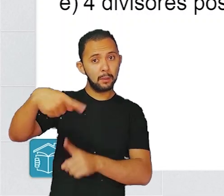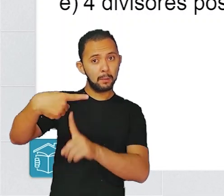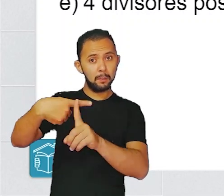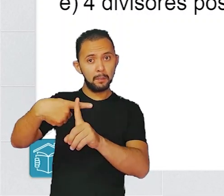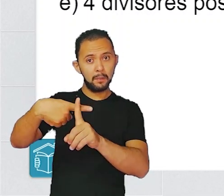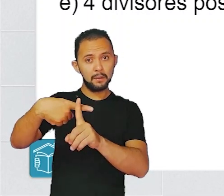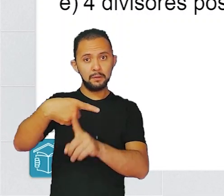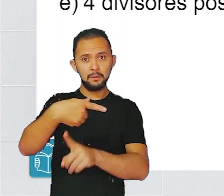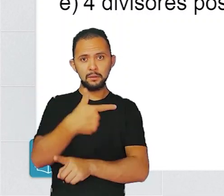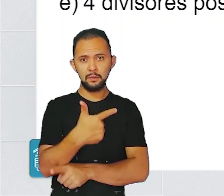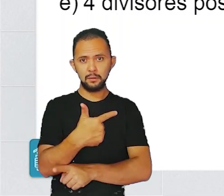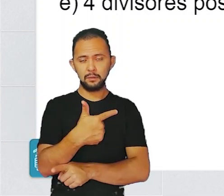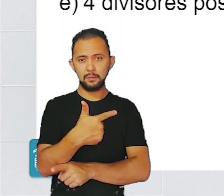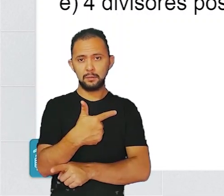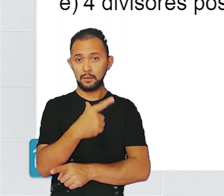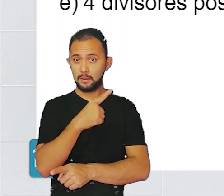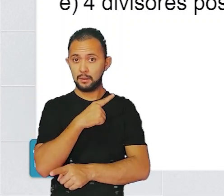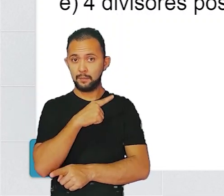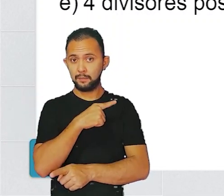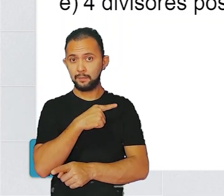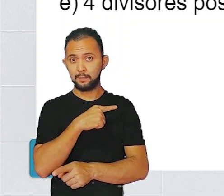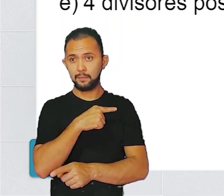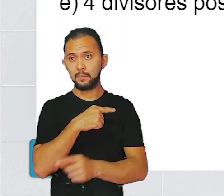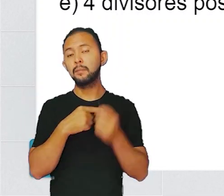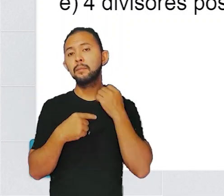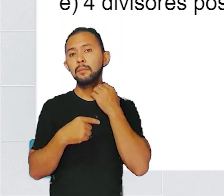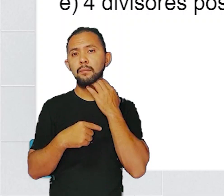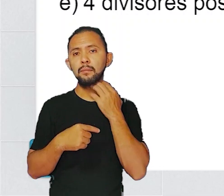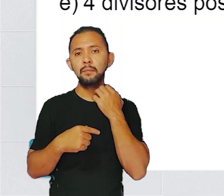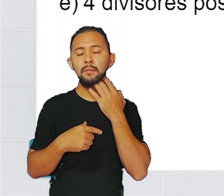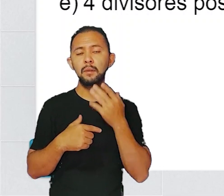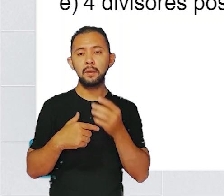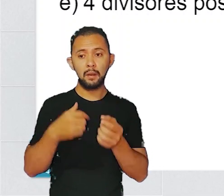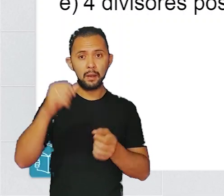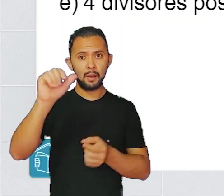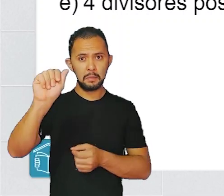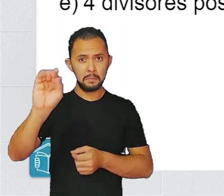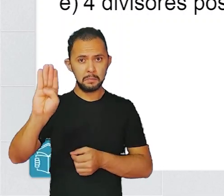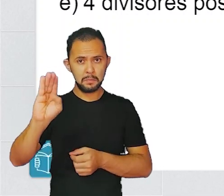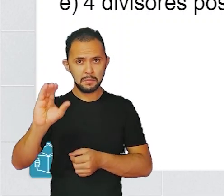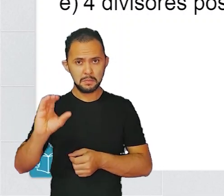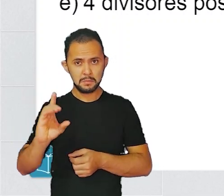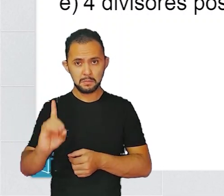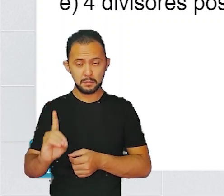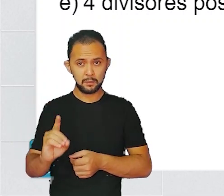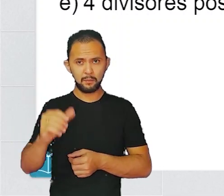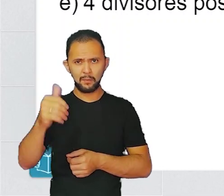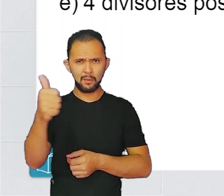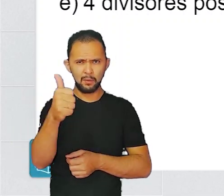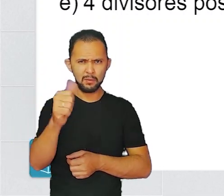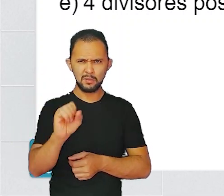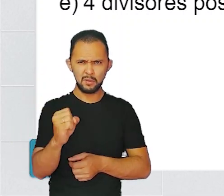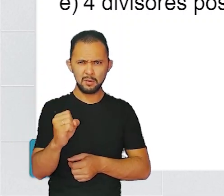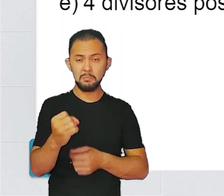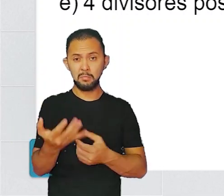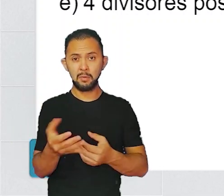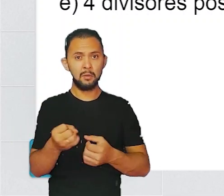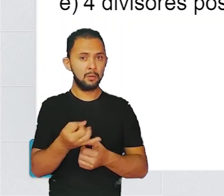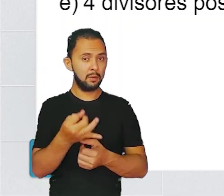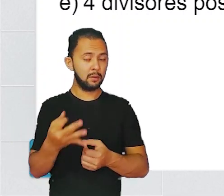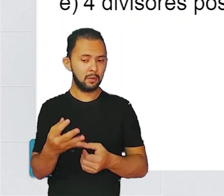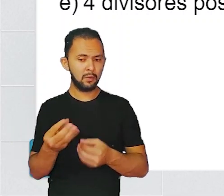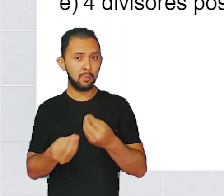possui exatamente... Aí aqui as alternativas está falando 11 divisores, 6 divisores, 8. Então é o seguinte, para a